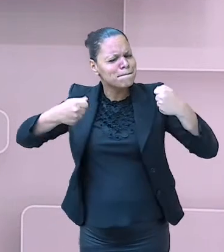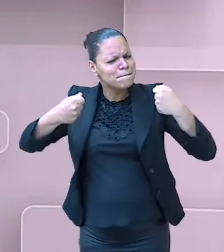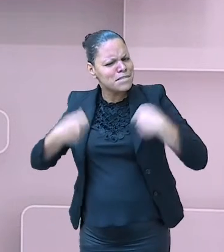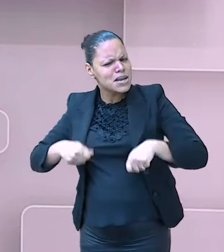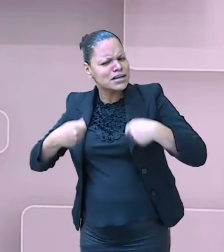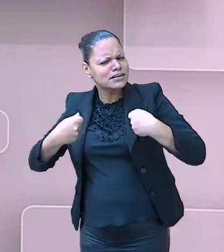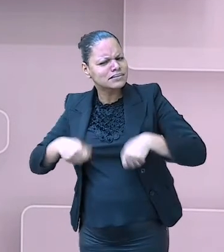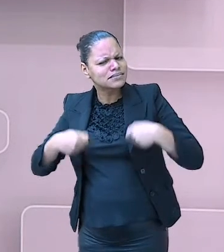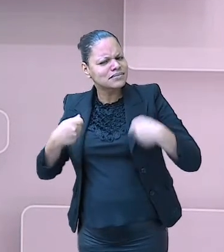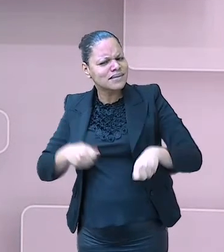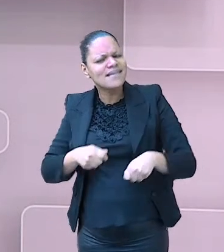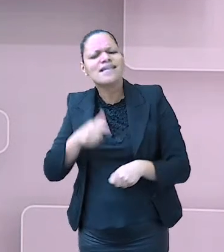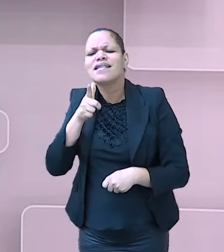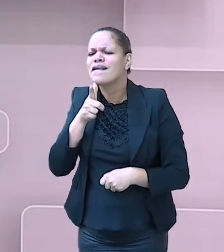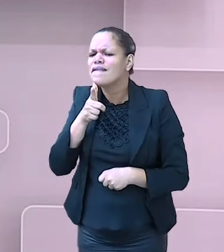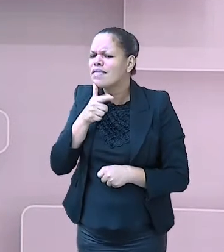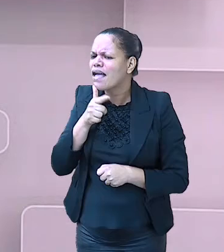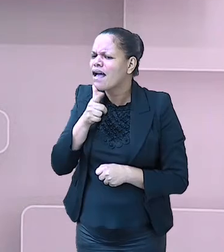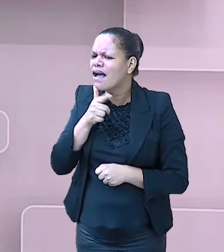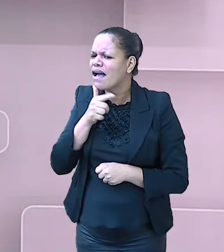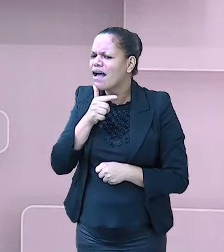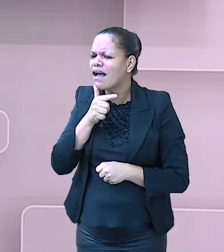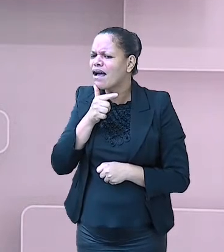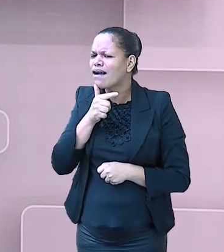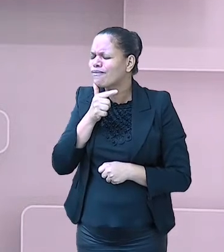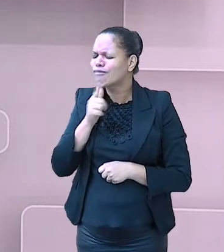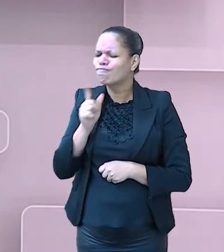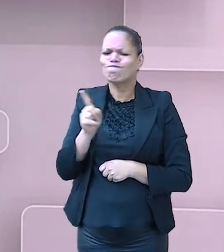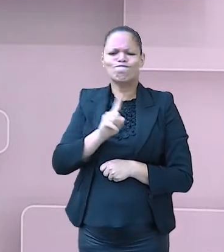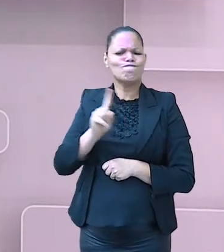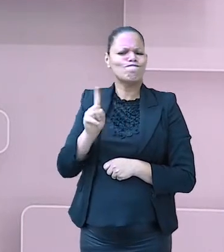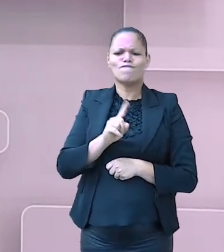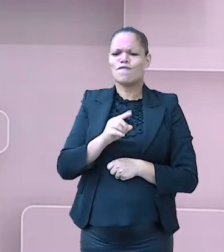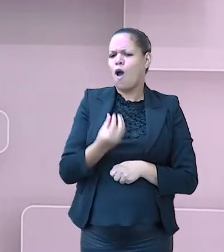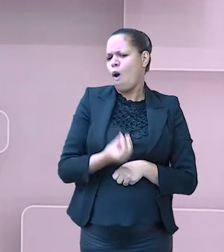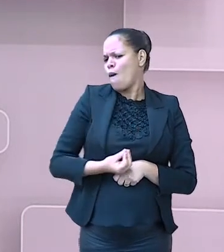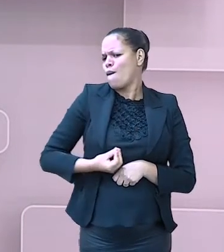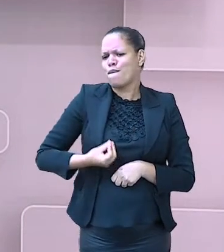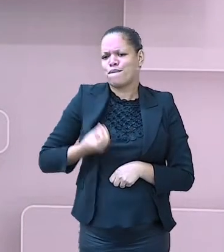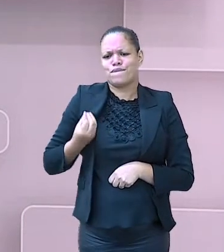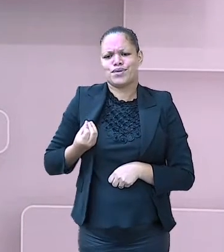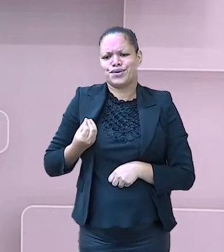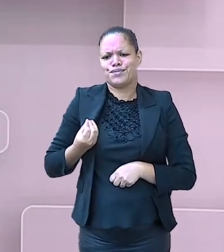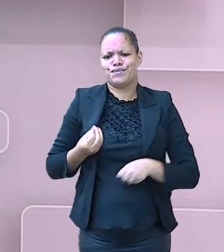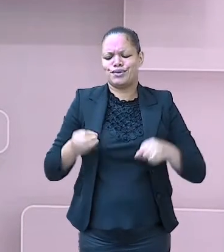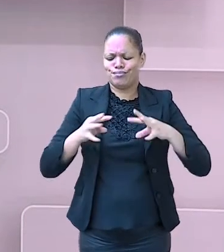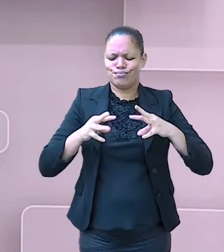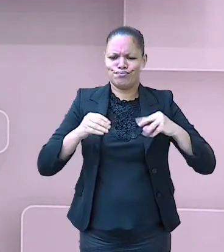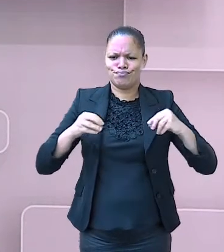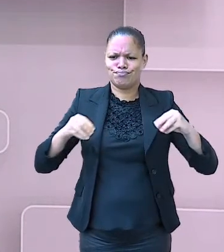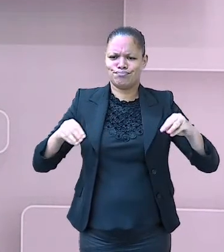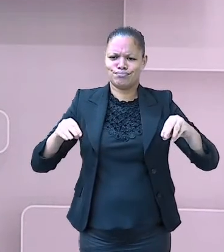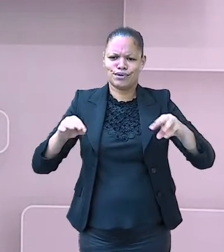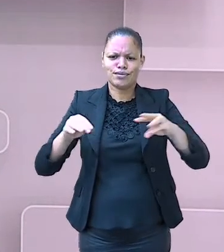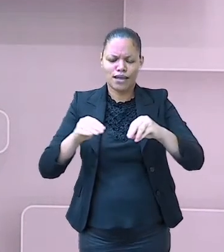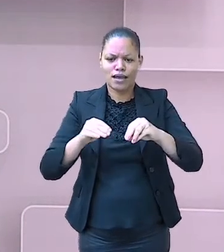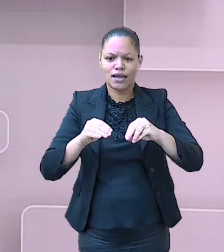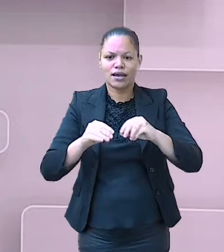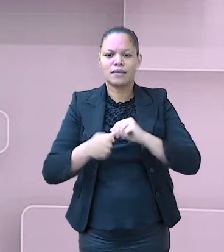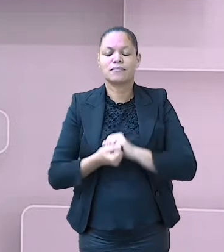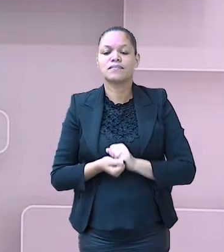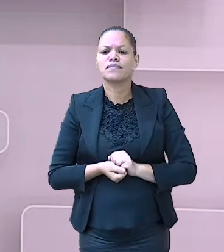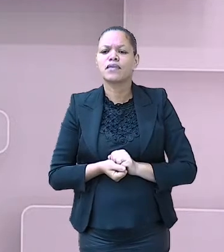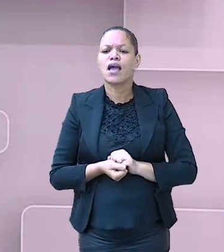adaptaram completamente à vida terrestre. E aí, o nome anfíbio, anfi vem